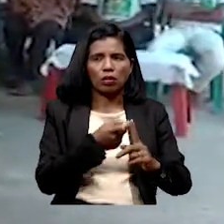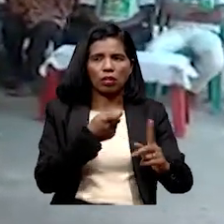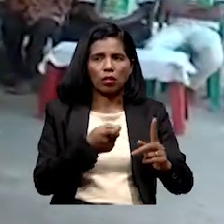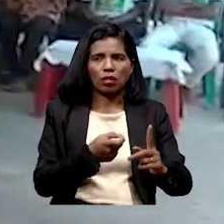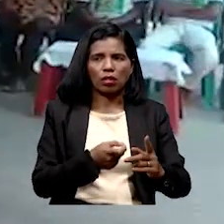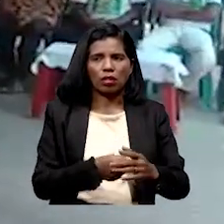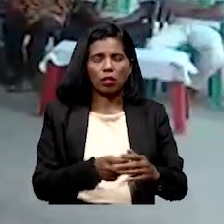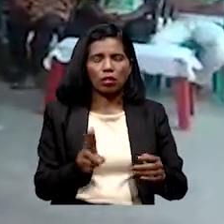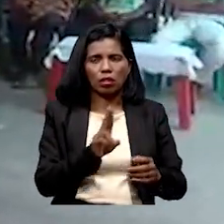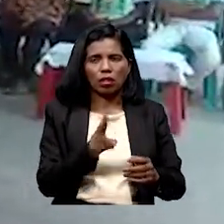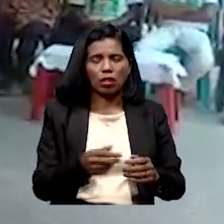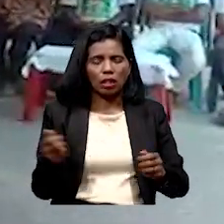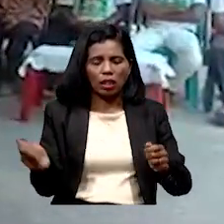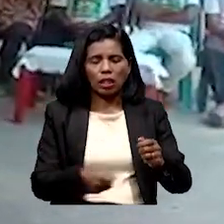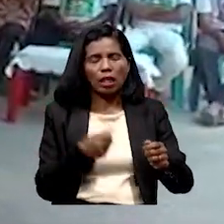Nikar Katana,